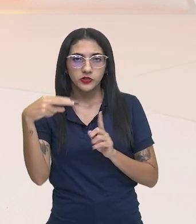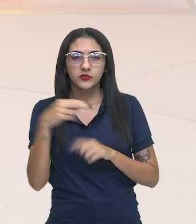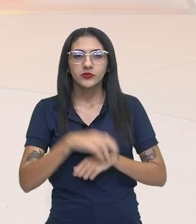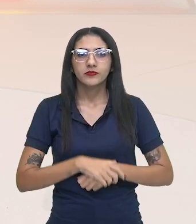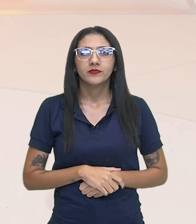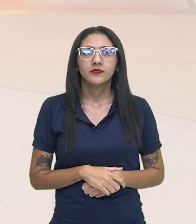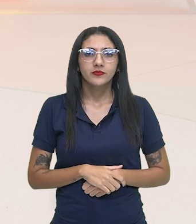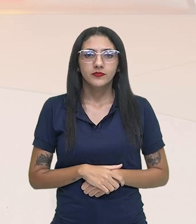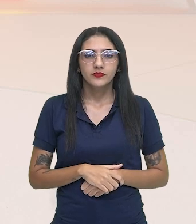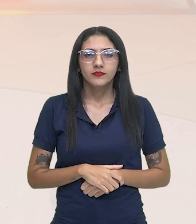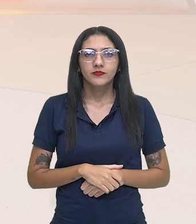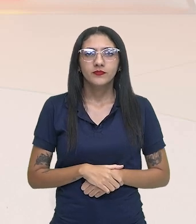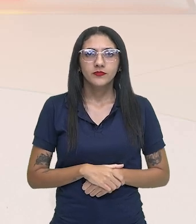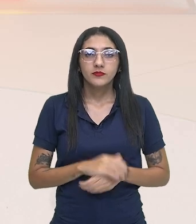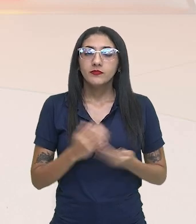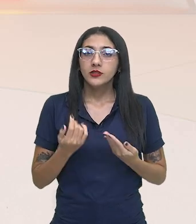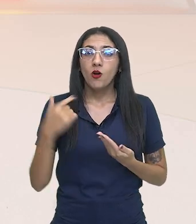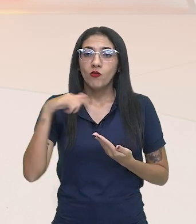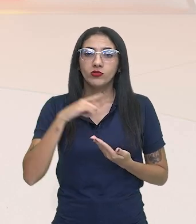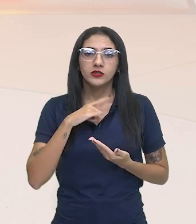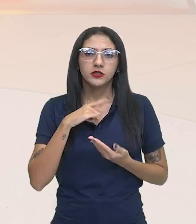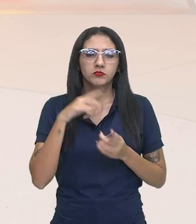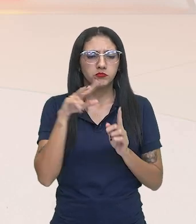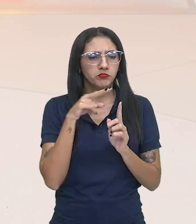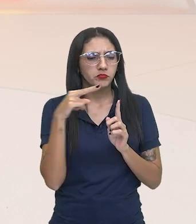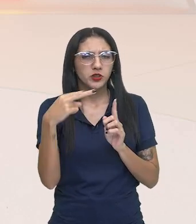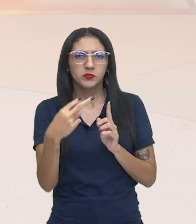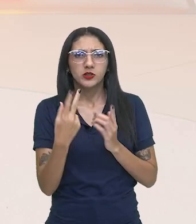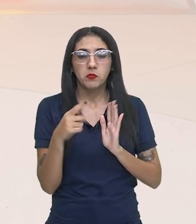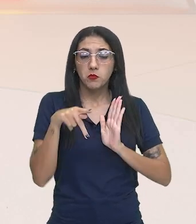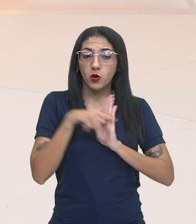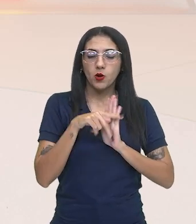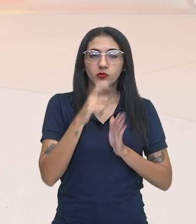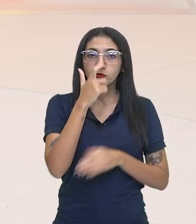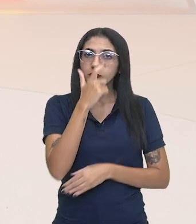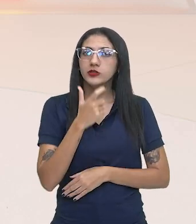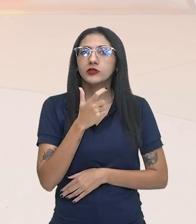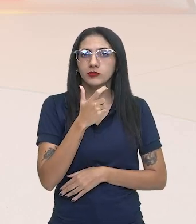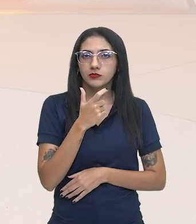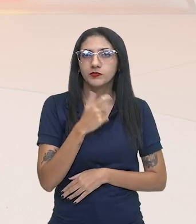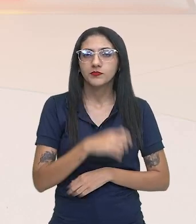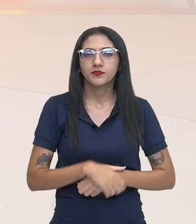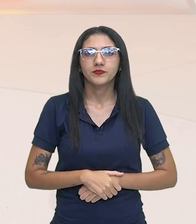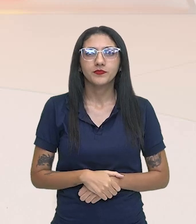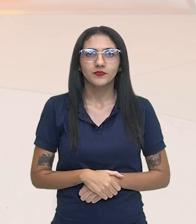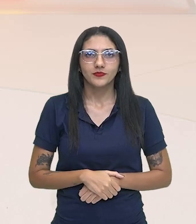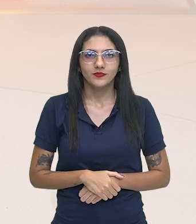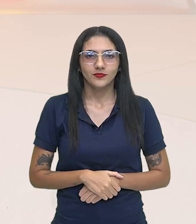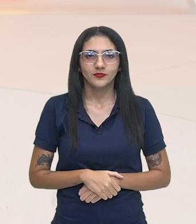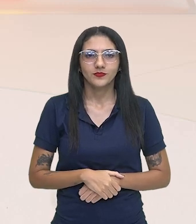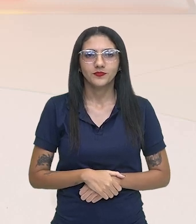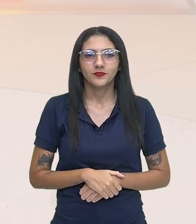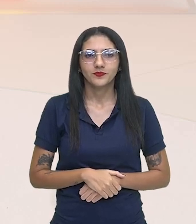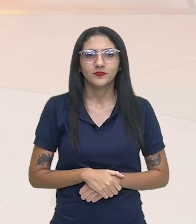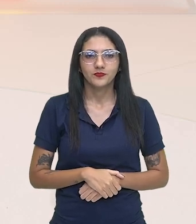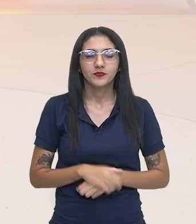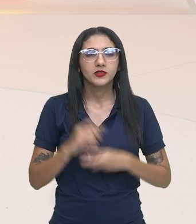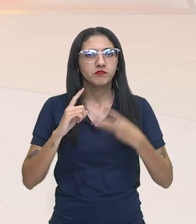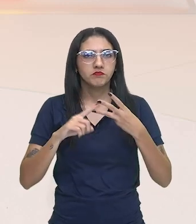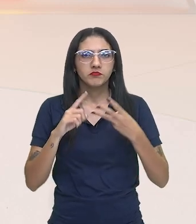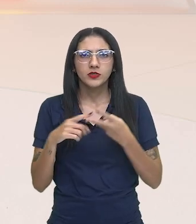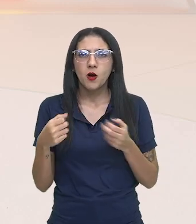vai dar aos outros a percepção de mundo que você tem, a sua concepção de mundo. E o poder